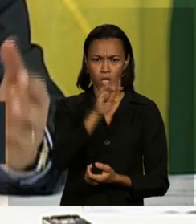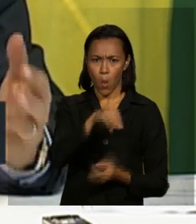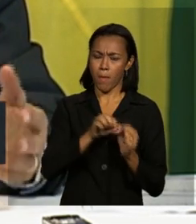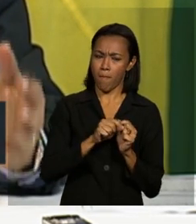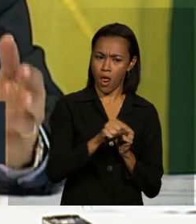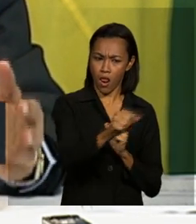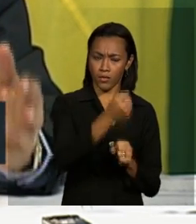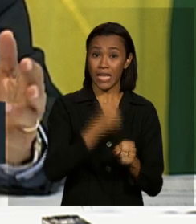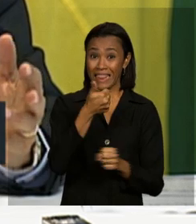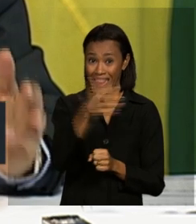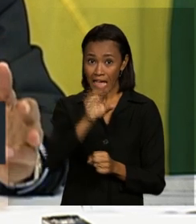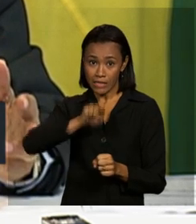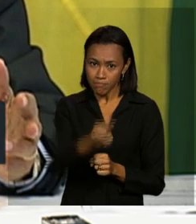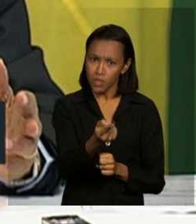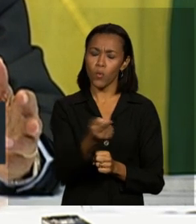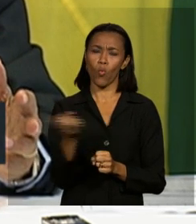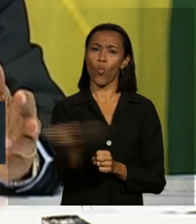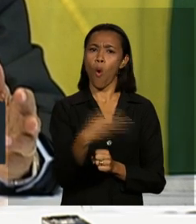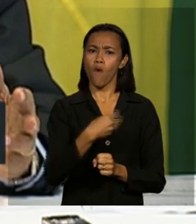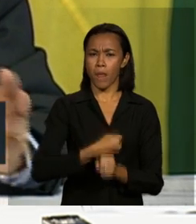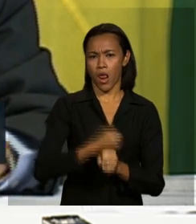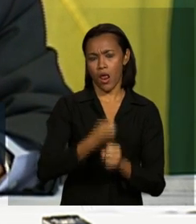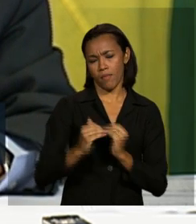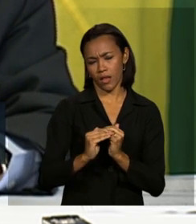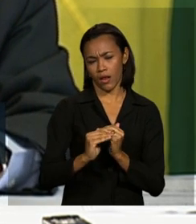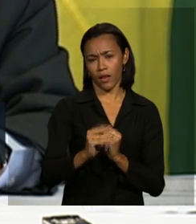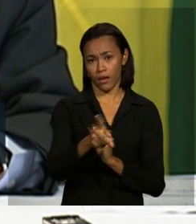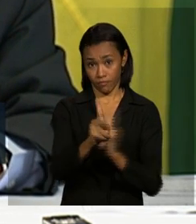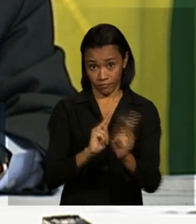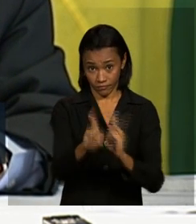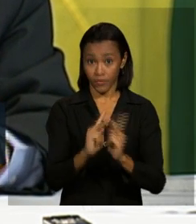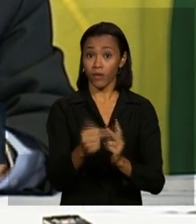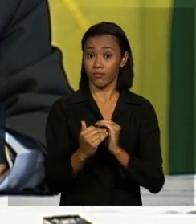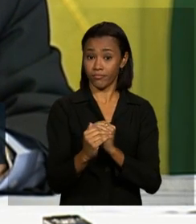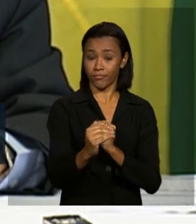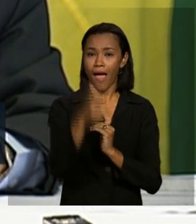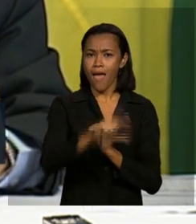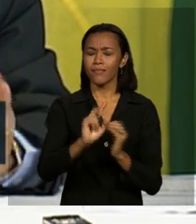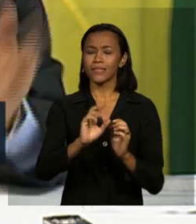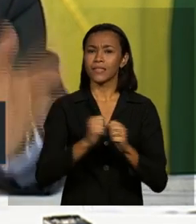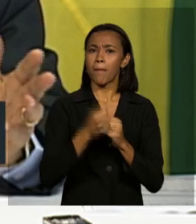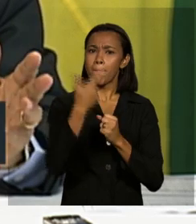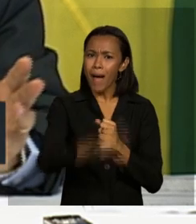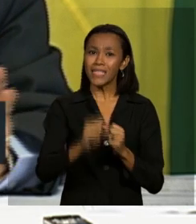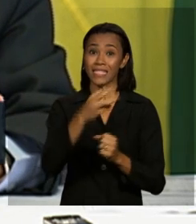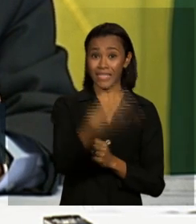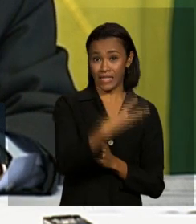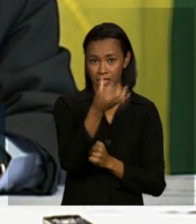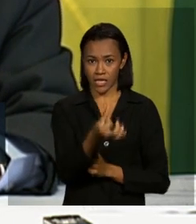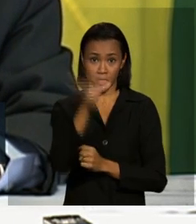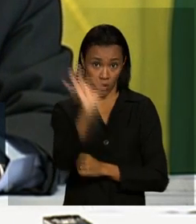10.000 Km de modernas ferrovias significa crescer em